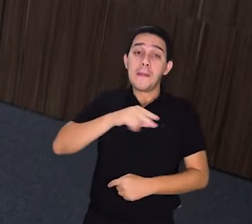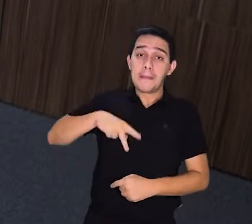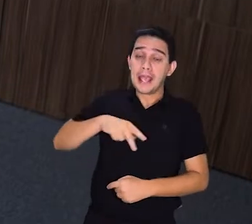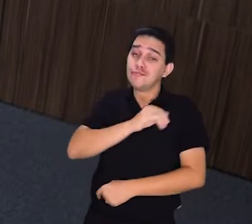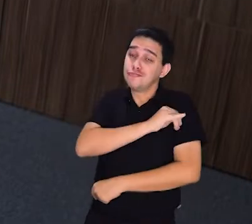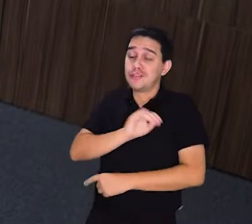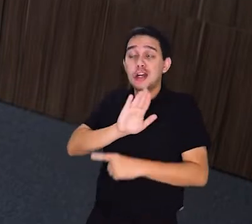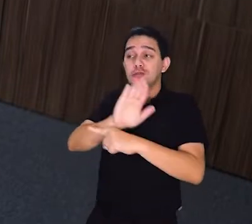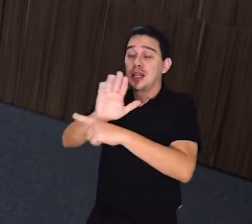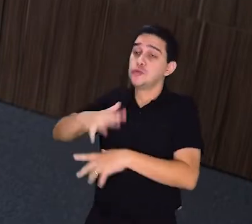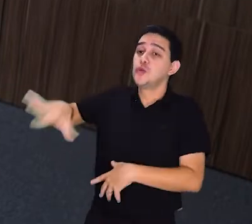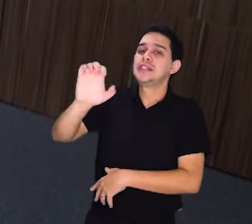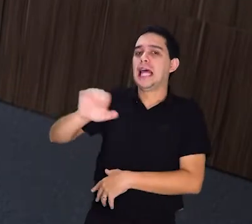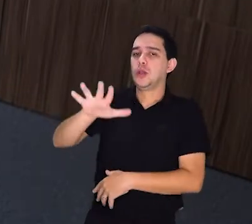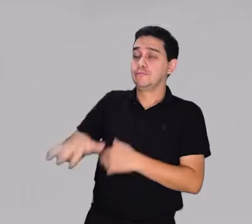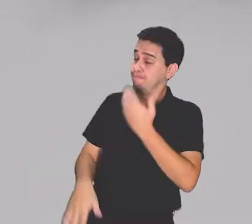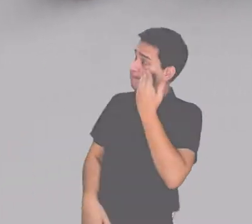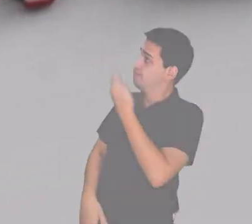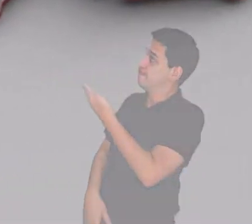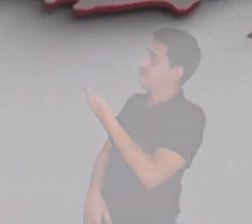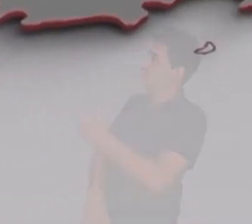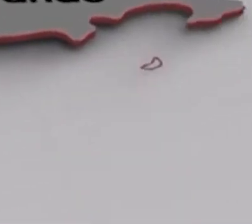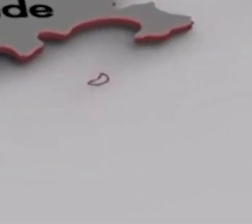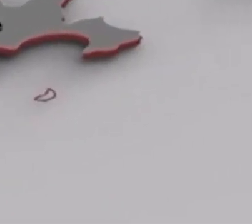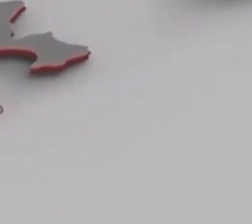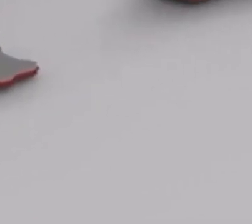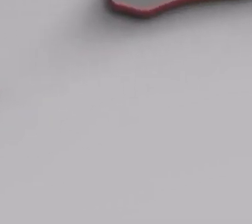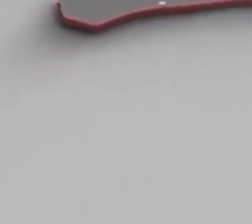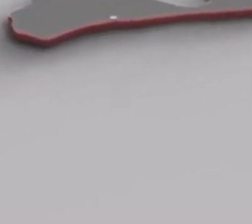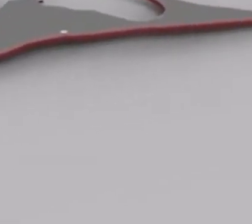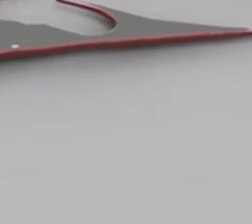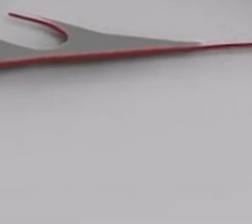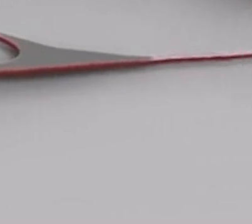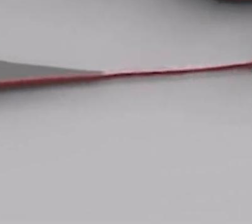quadro MPRJ pelo Estado.